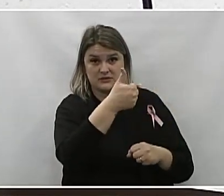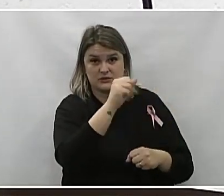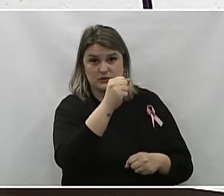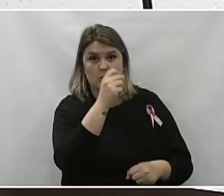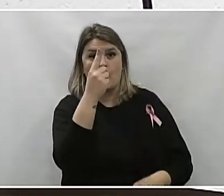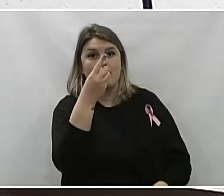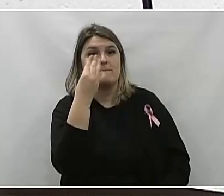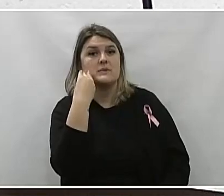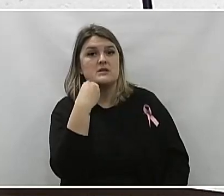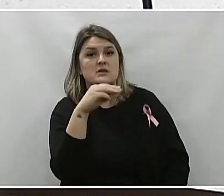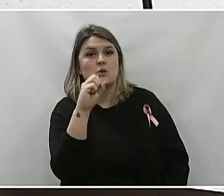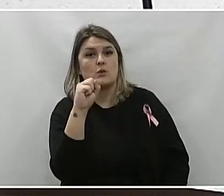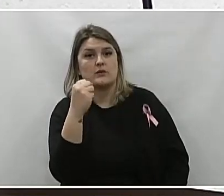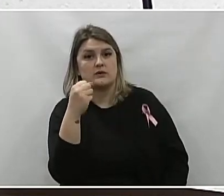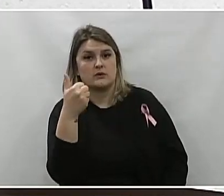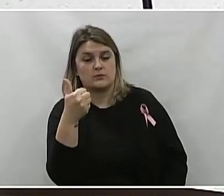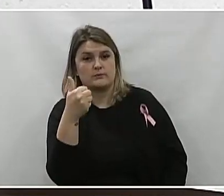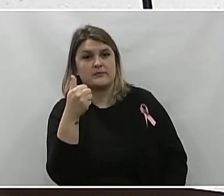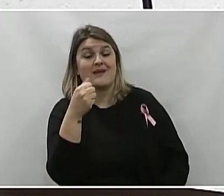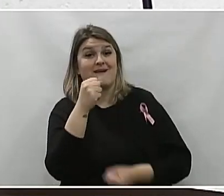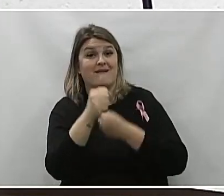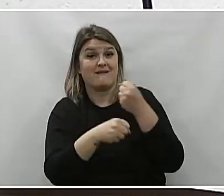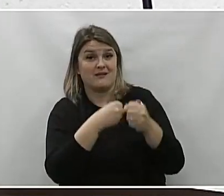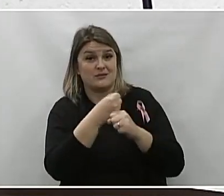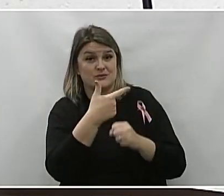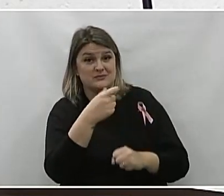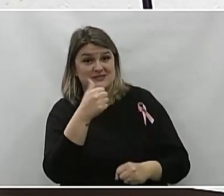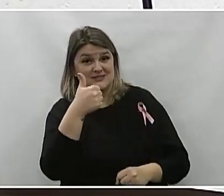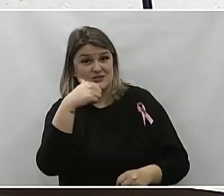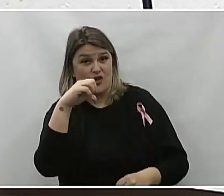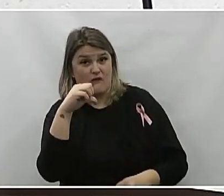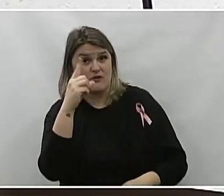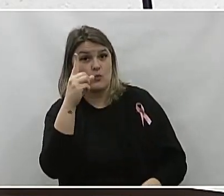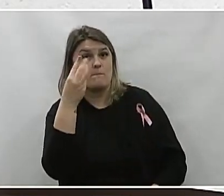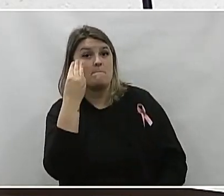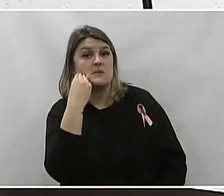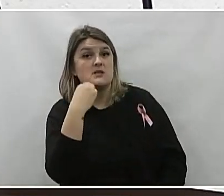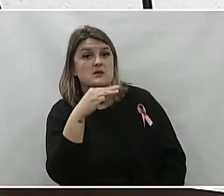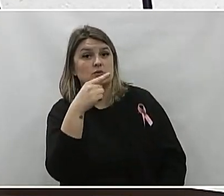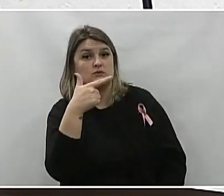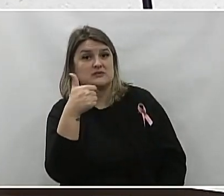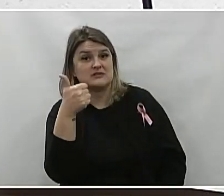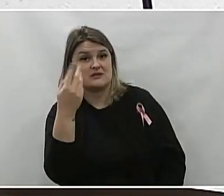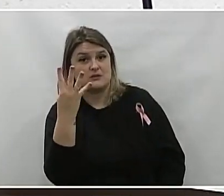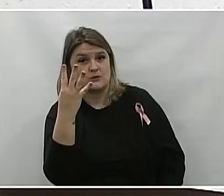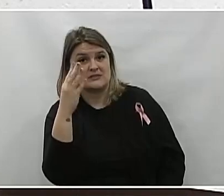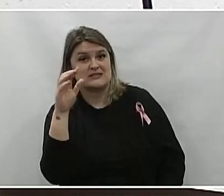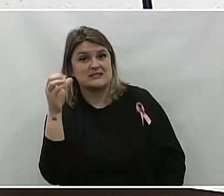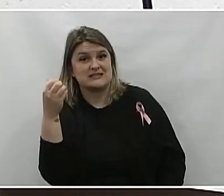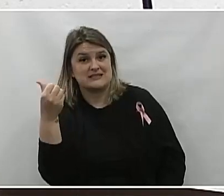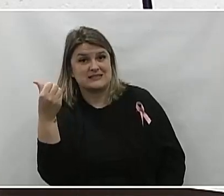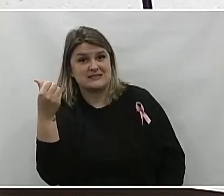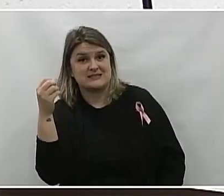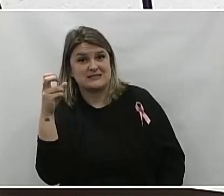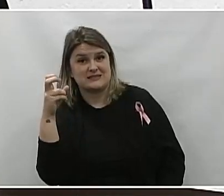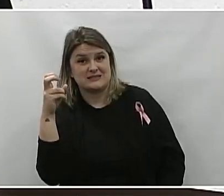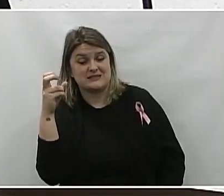um milhão e 81 no ano de 2019 um milhão 214 e